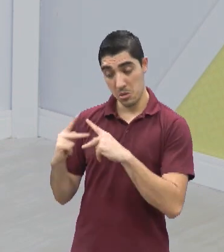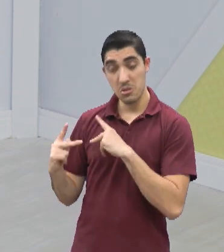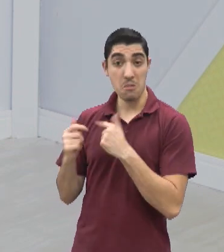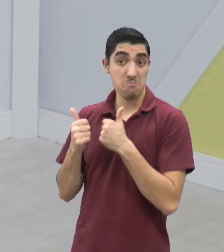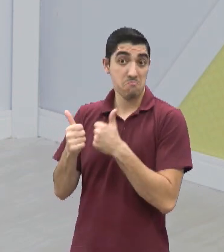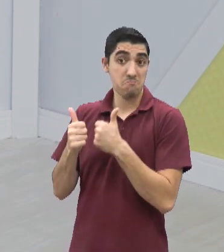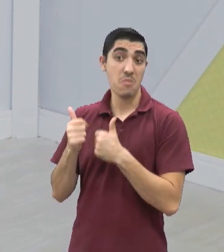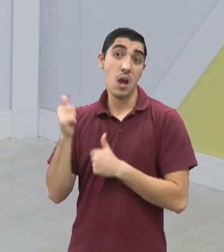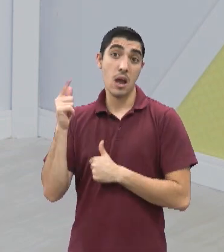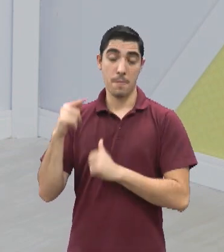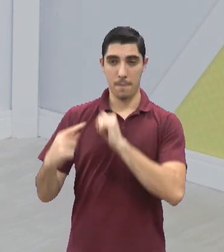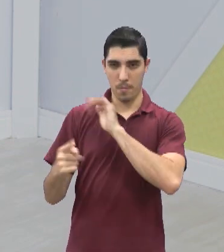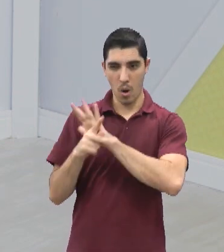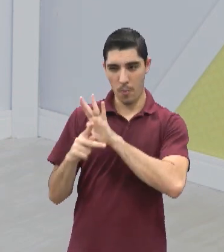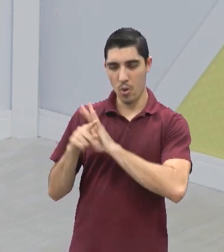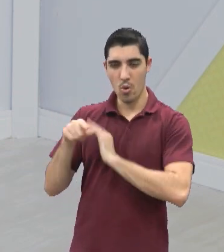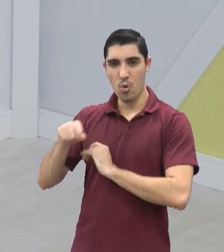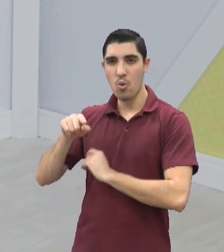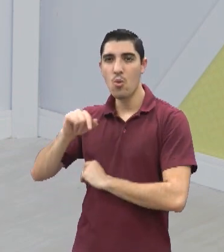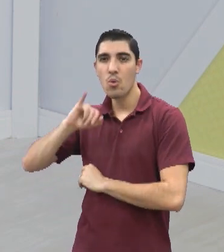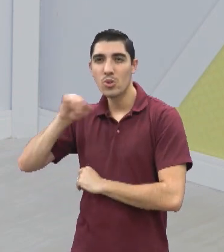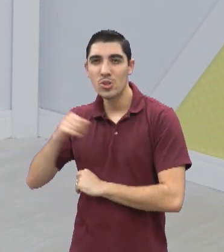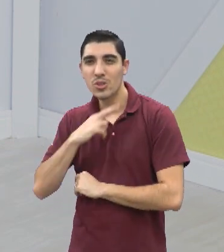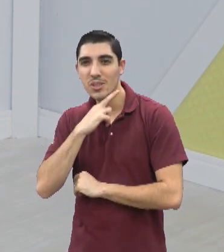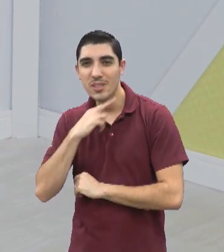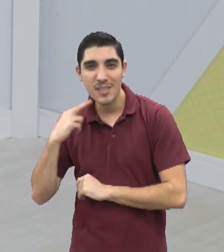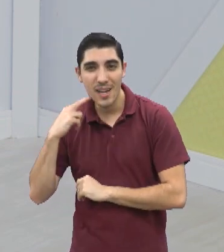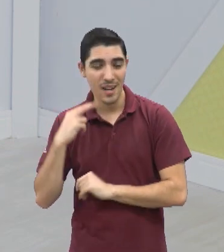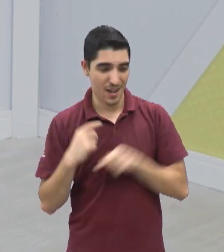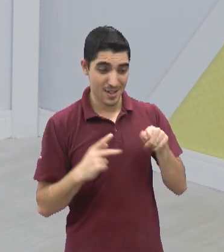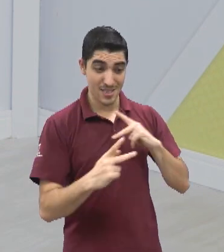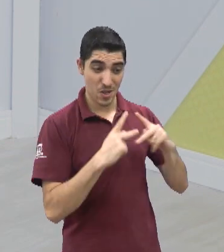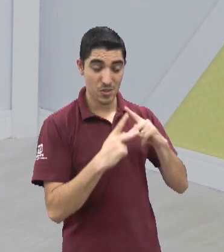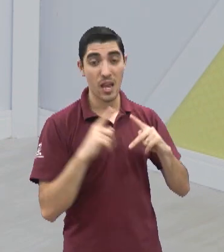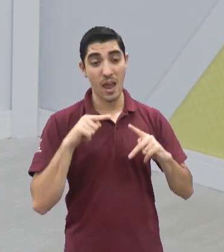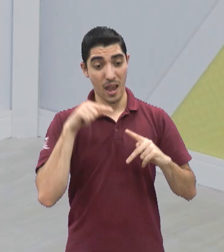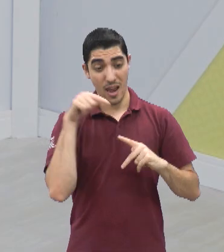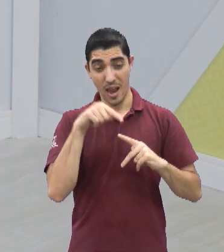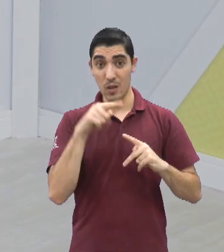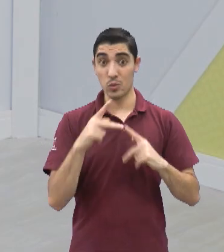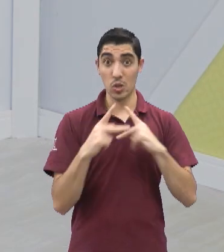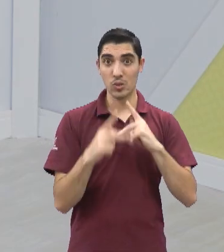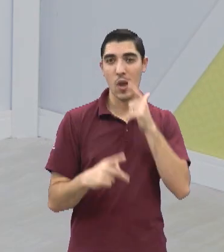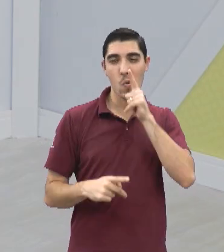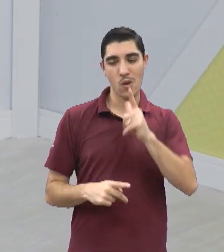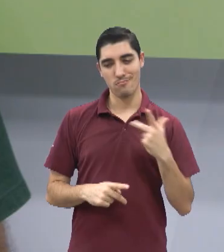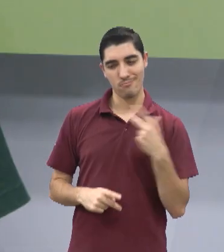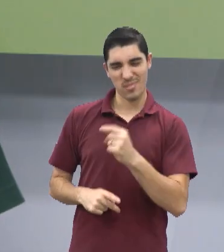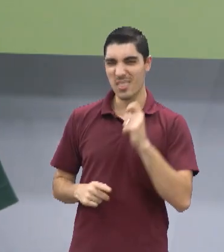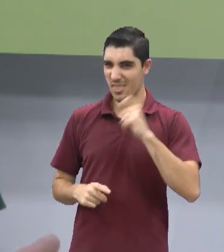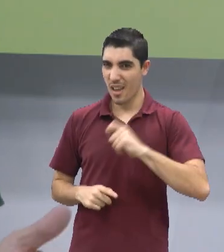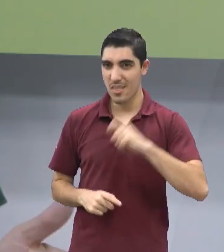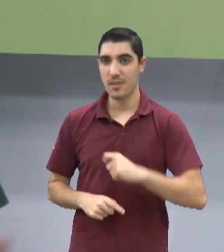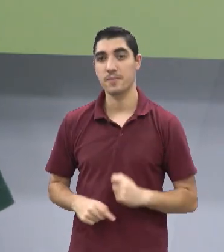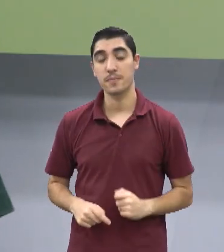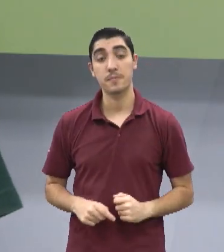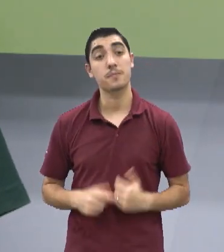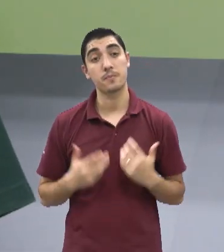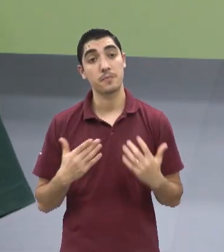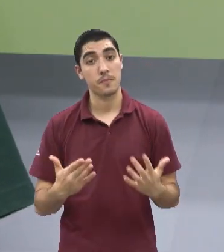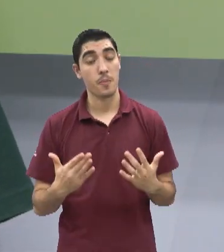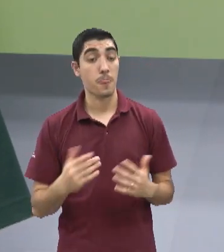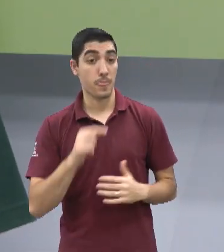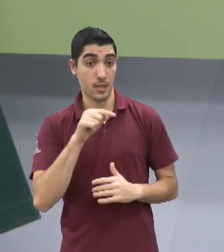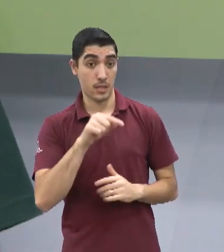se classificou em primeiro no grupo dele, mas estava tudo embolado, todo mundo com 9 pontos lá, entrou assim na bacia das almas lá, Brunão. É um